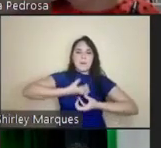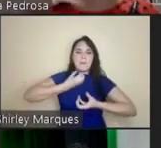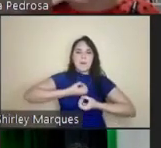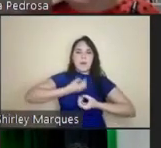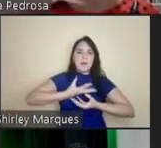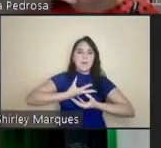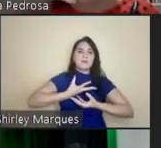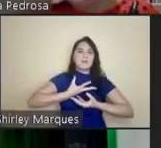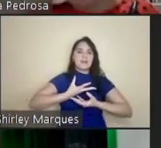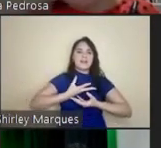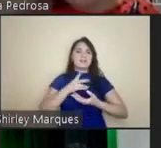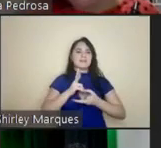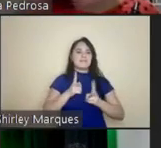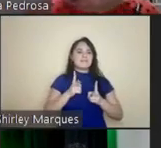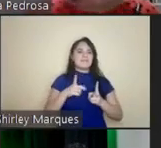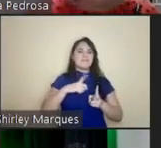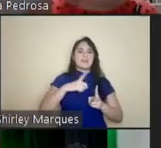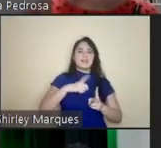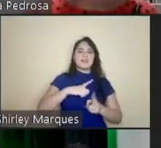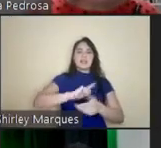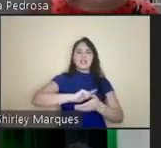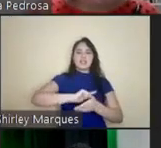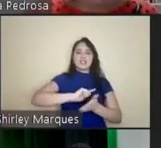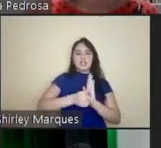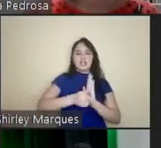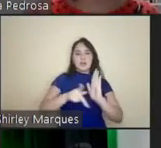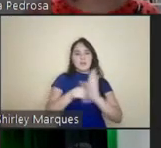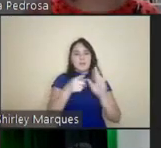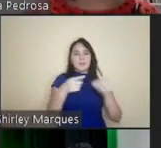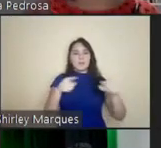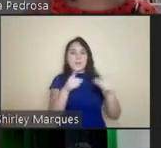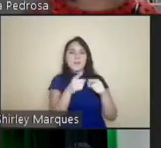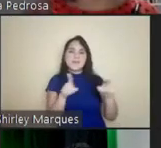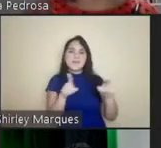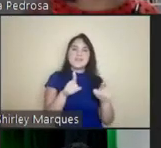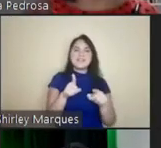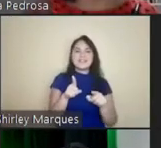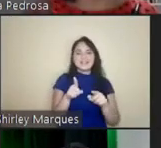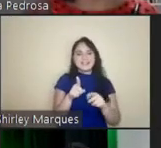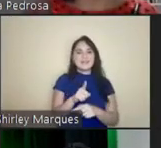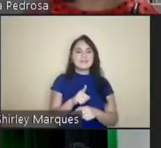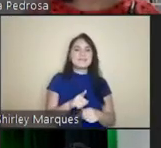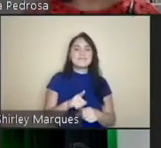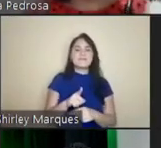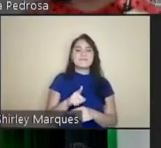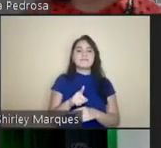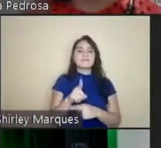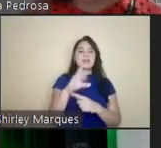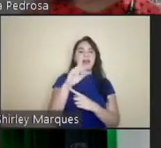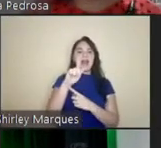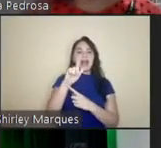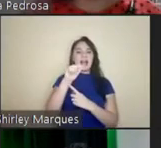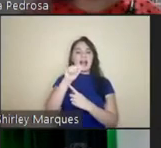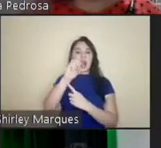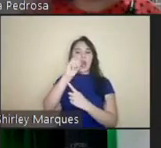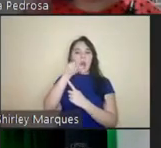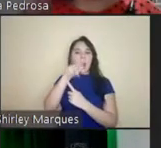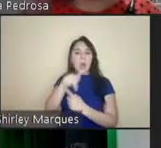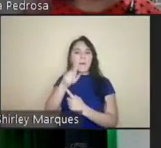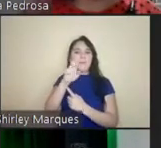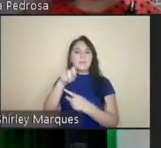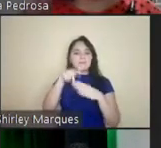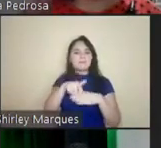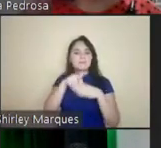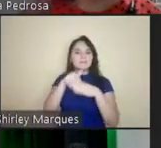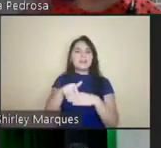gênero de cantoria, em décima, setilha, galope, sabe? Aí